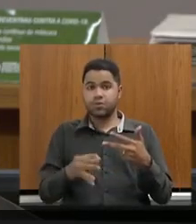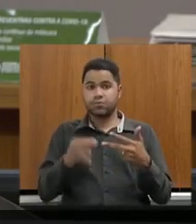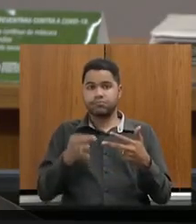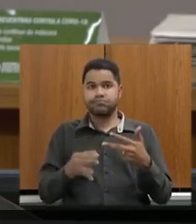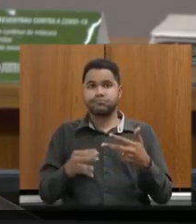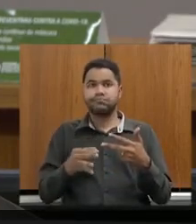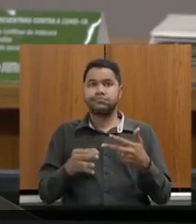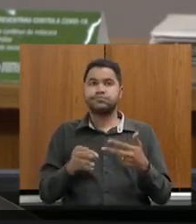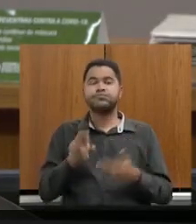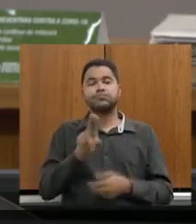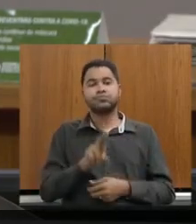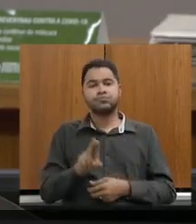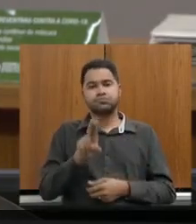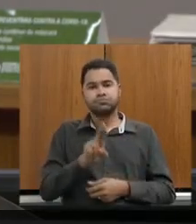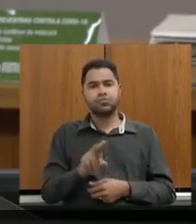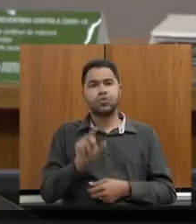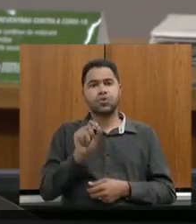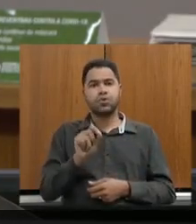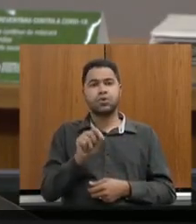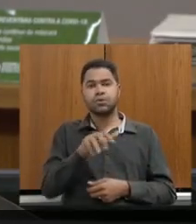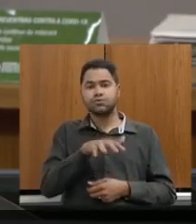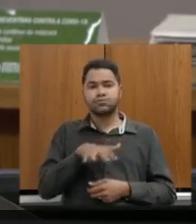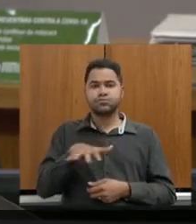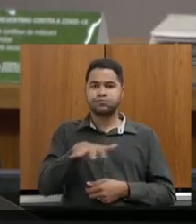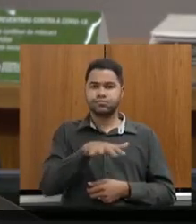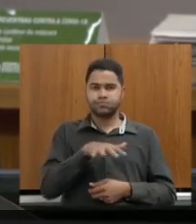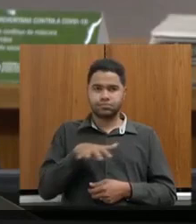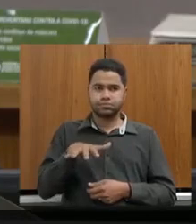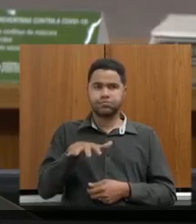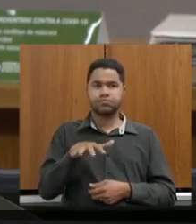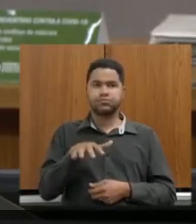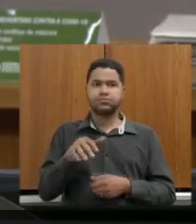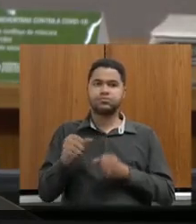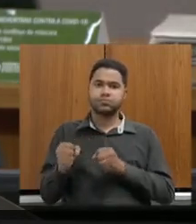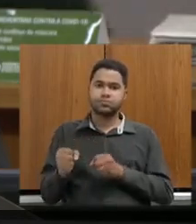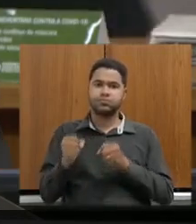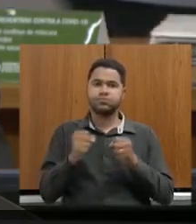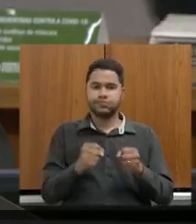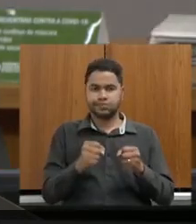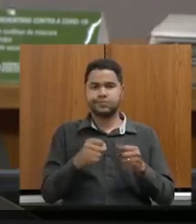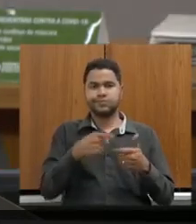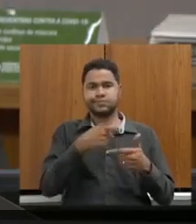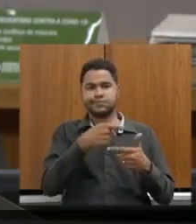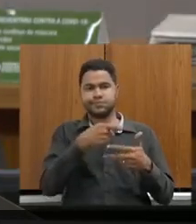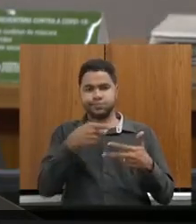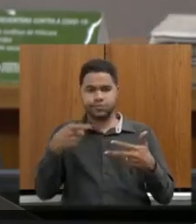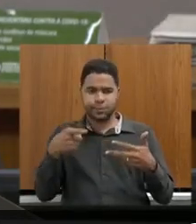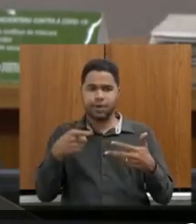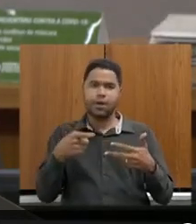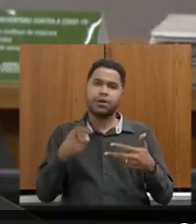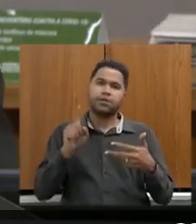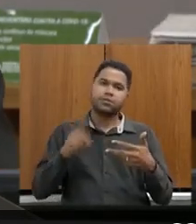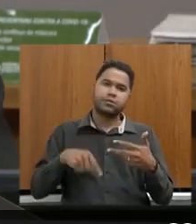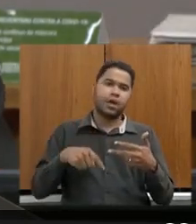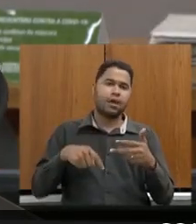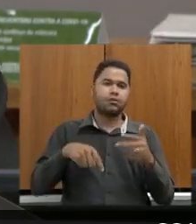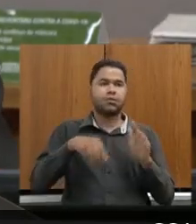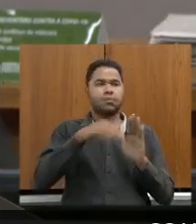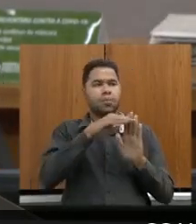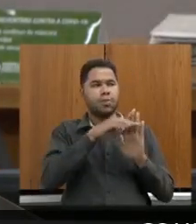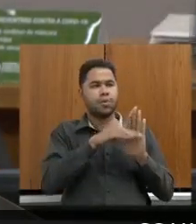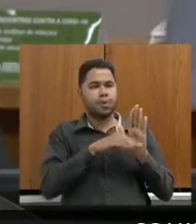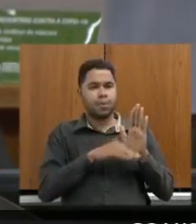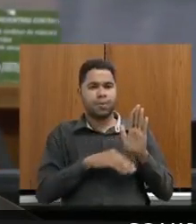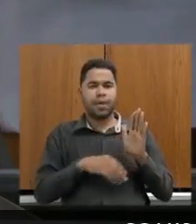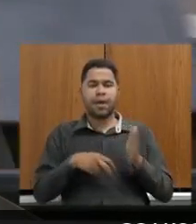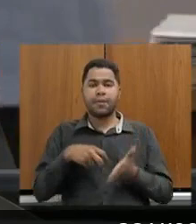se aplica naturalmente a esfera do Poder Executivo na apuração das infrações penais não há óbice algum